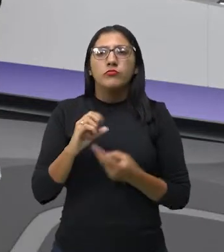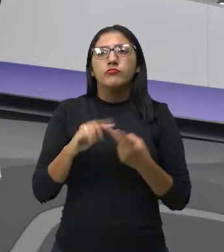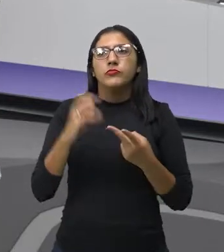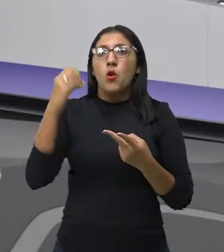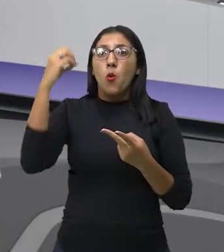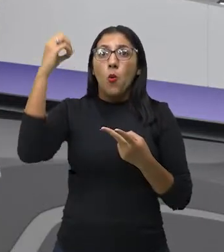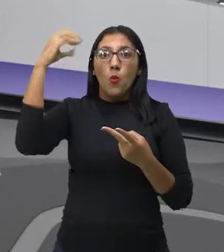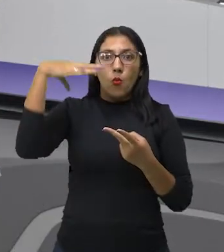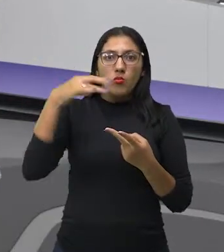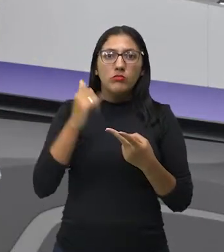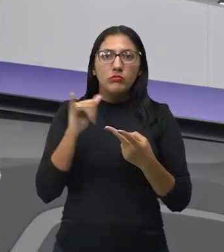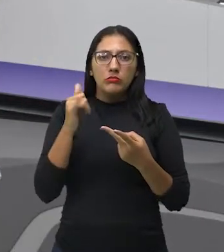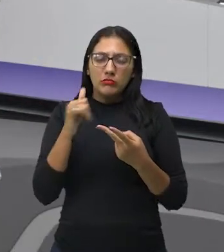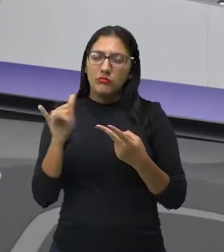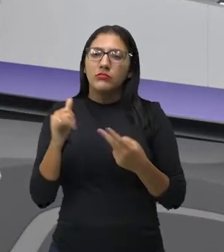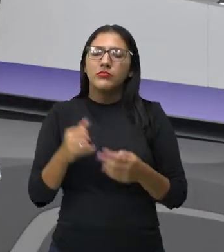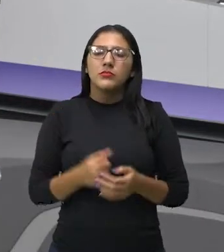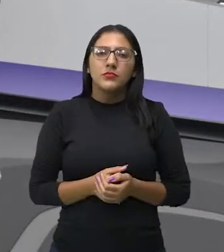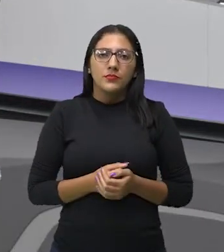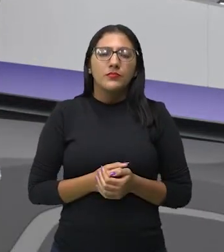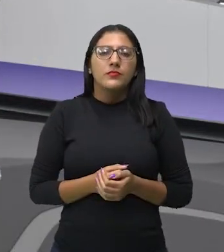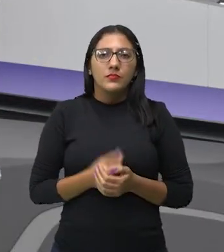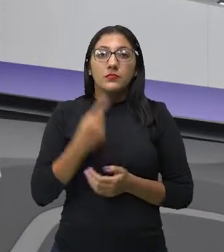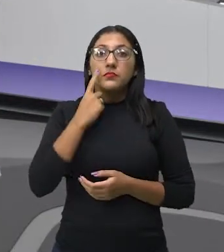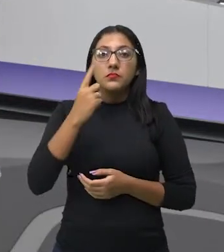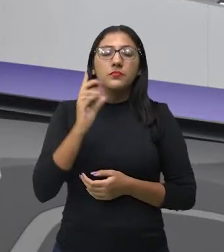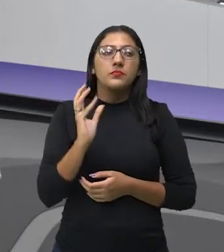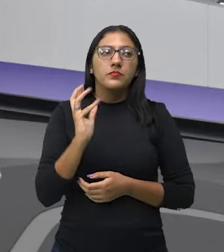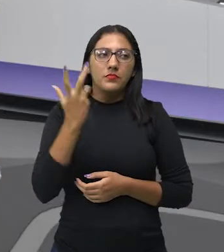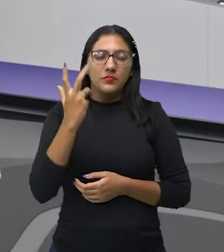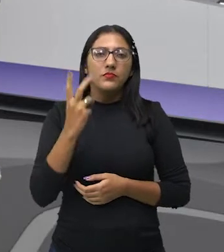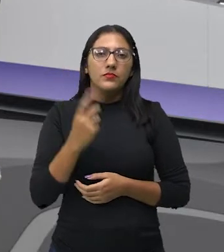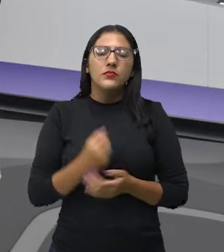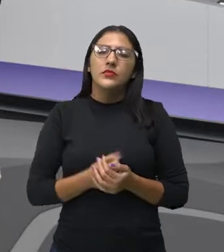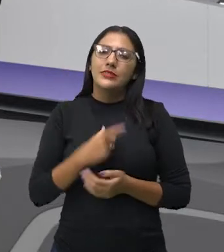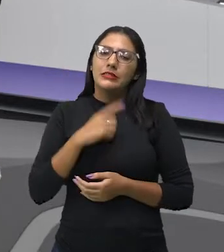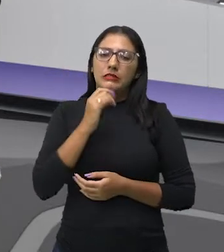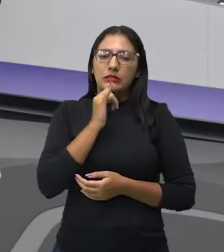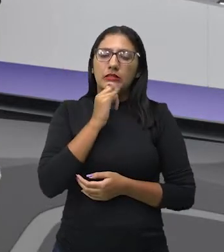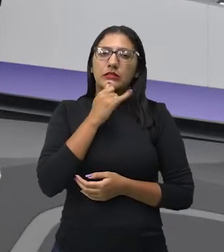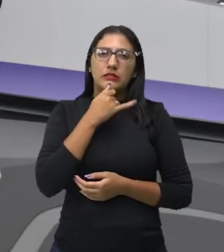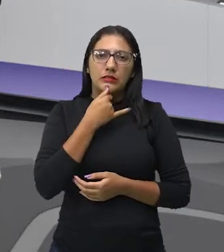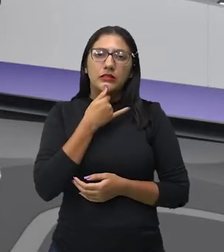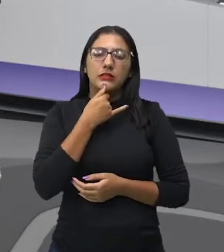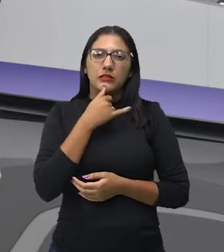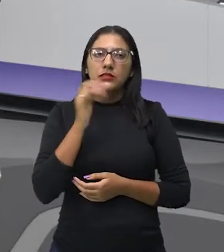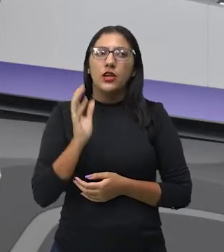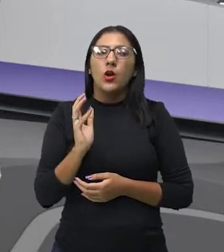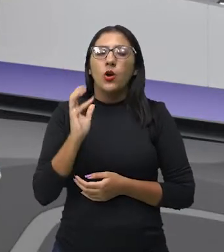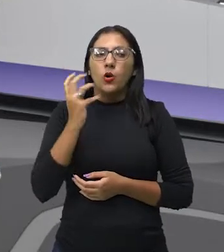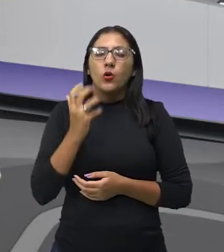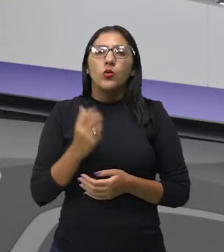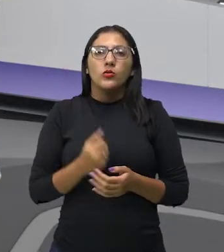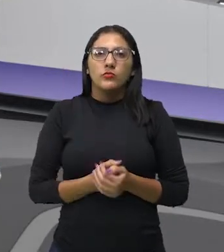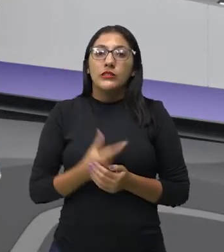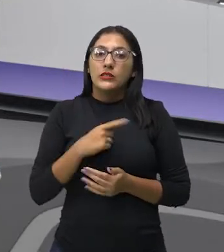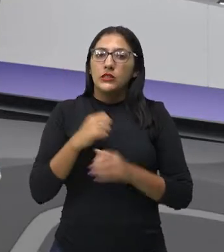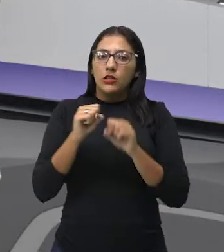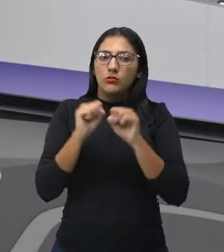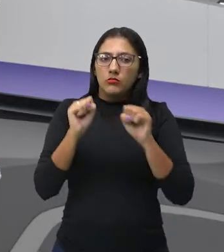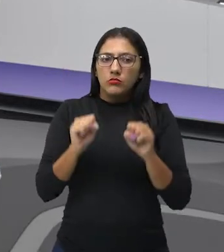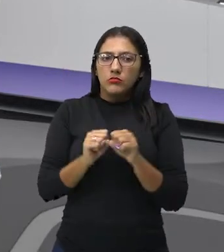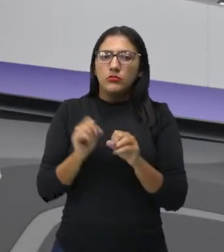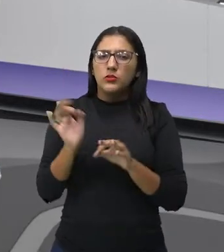em dias, né? E diante dessas situações, infelizmente, né, existe um